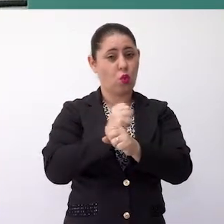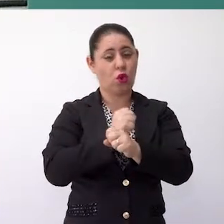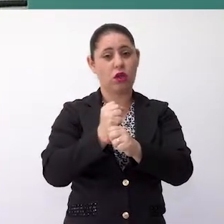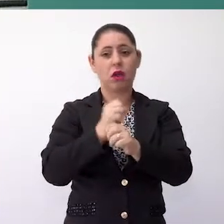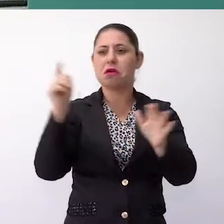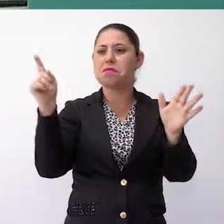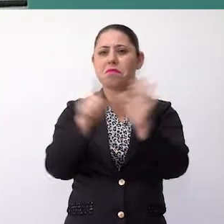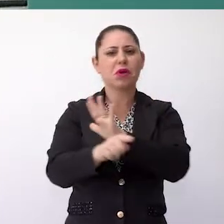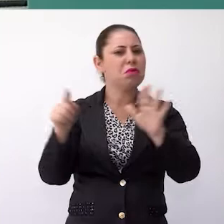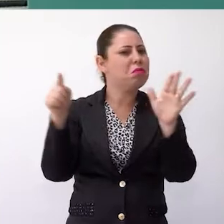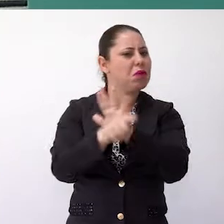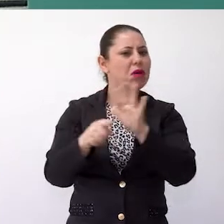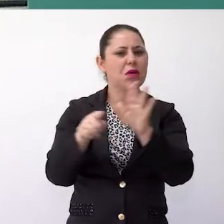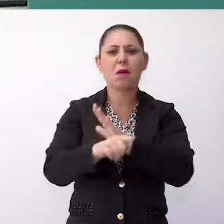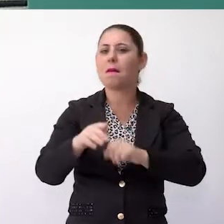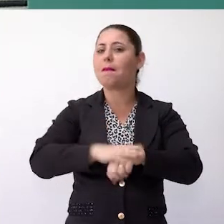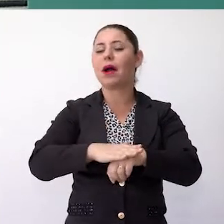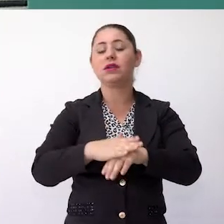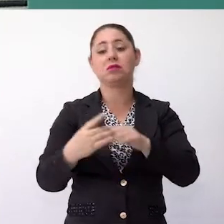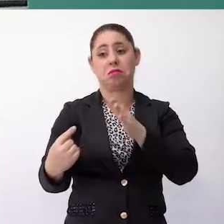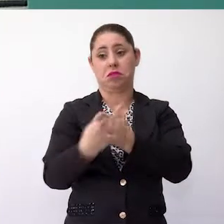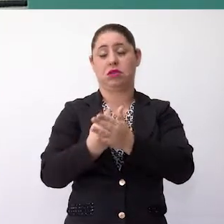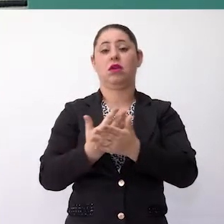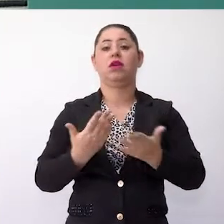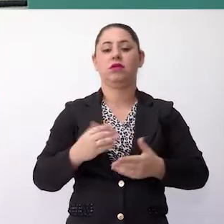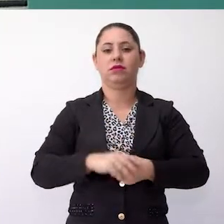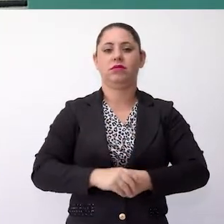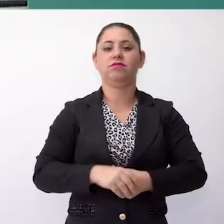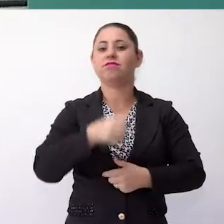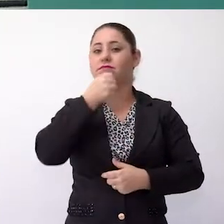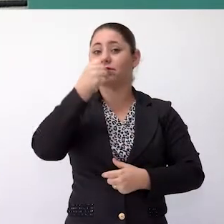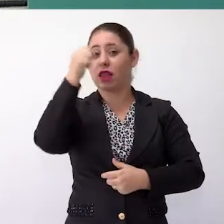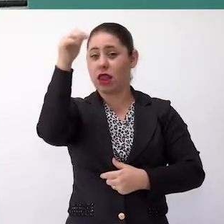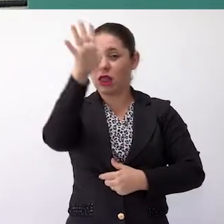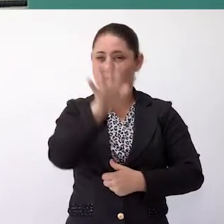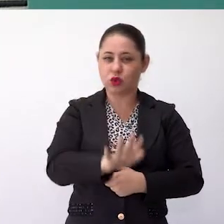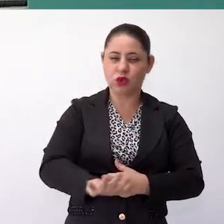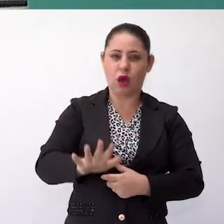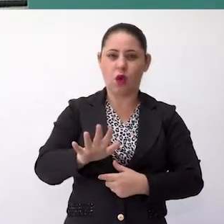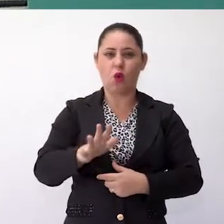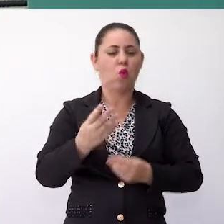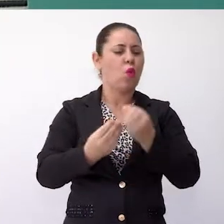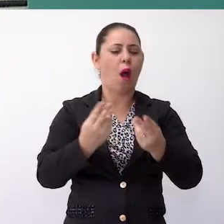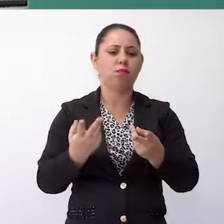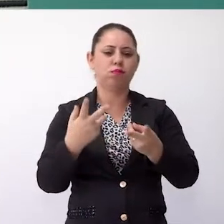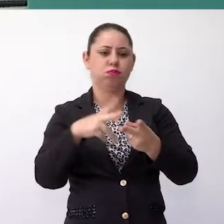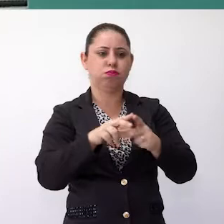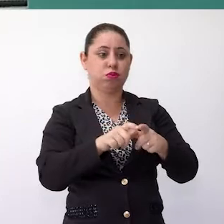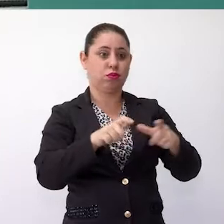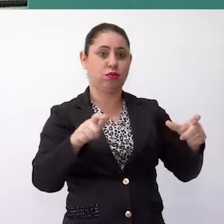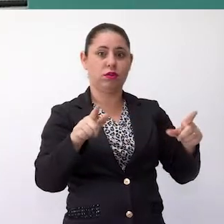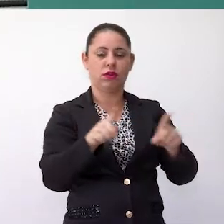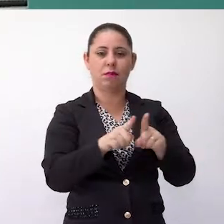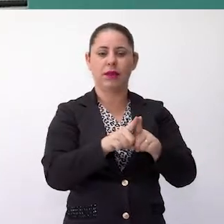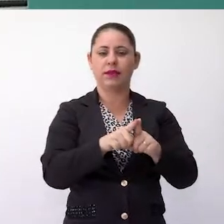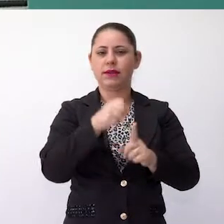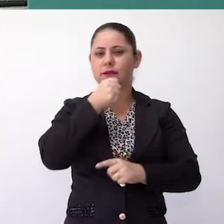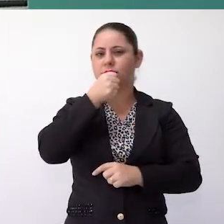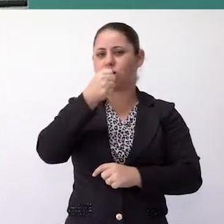foi uma das perguntas que mais me foram feitas, principalmente pela imprensa nacional, devido a essas grandes apreensões. A imprensa